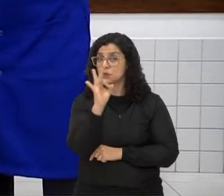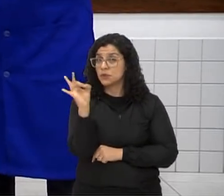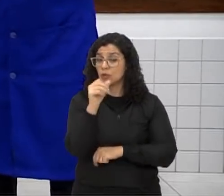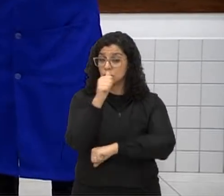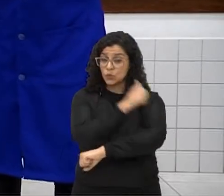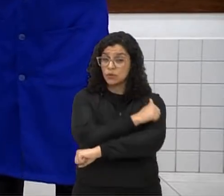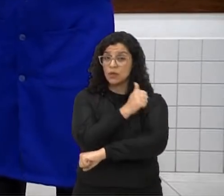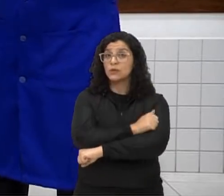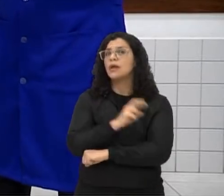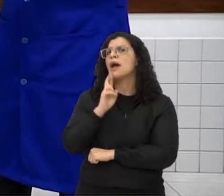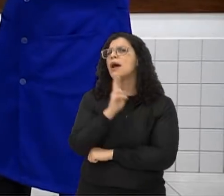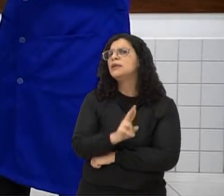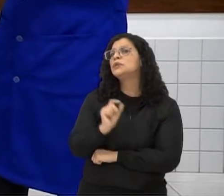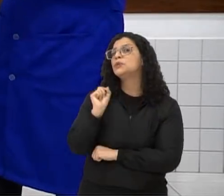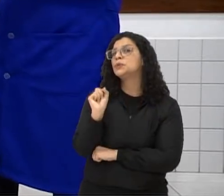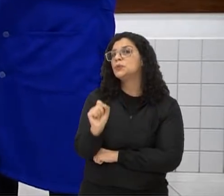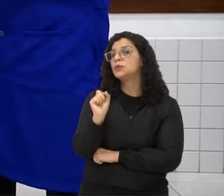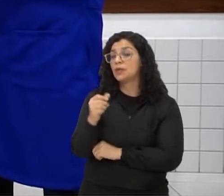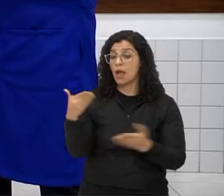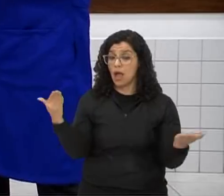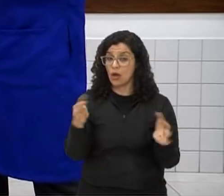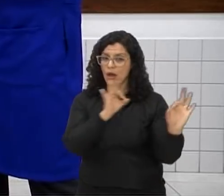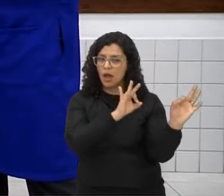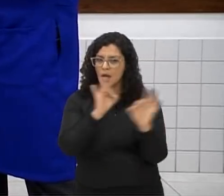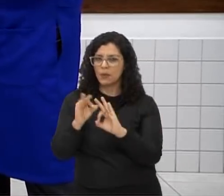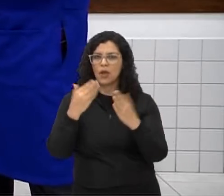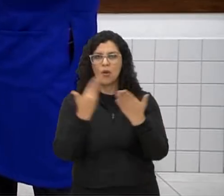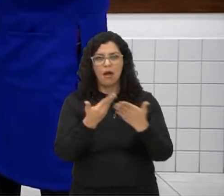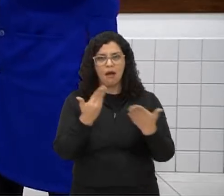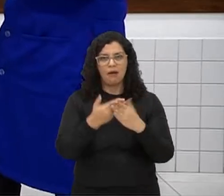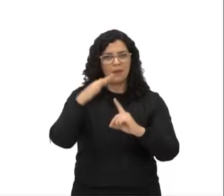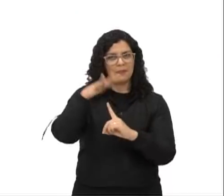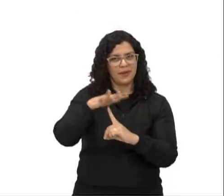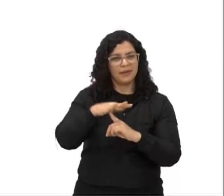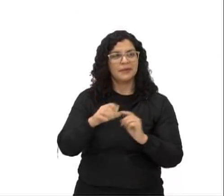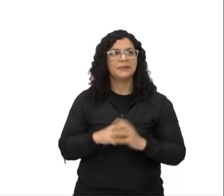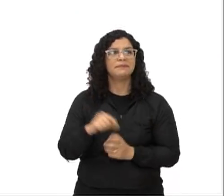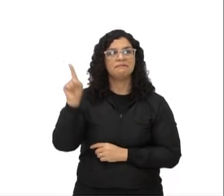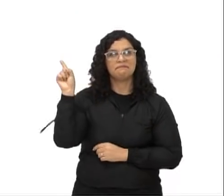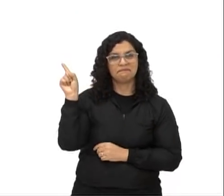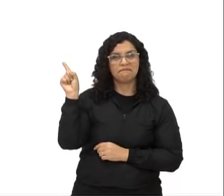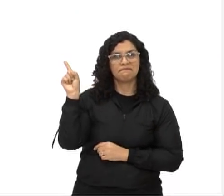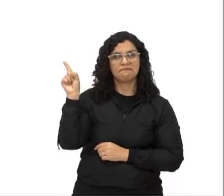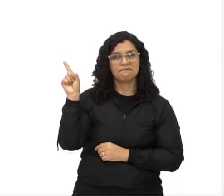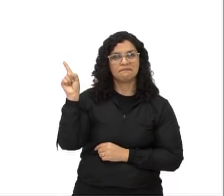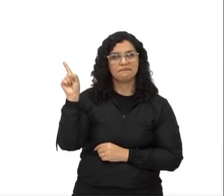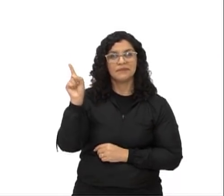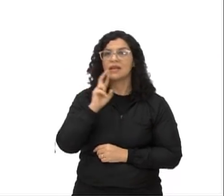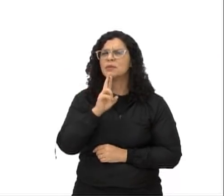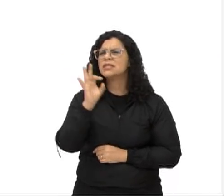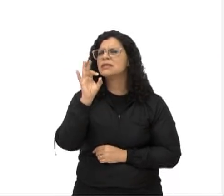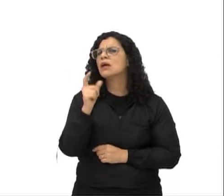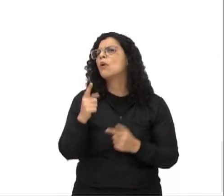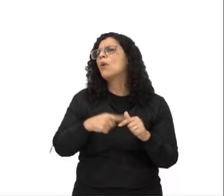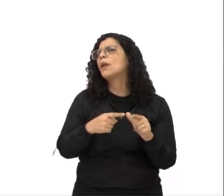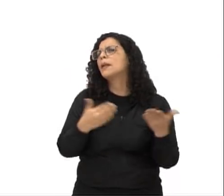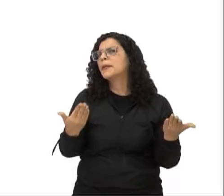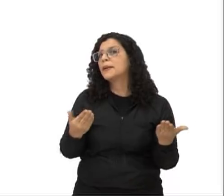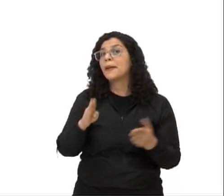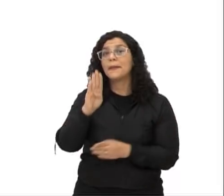63% dos nossos alunos, professor Gilson, que estão acompanhando aqui a nossa aula ao vivo, responderam que é a